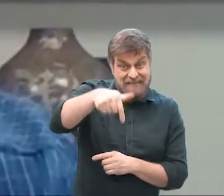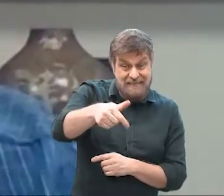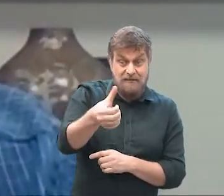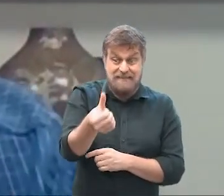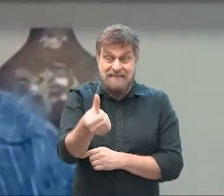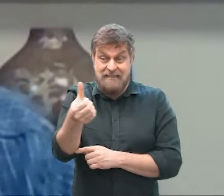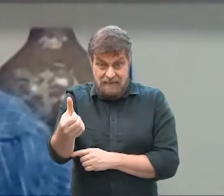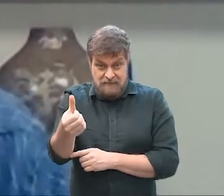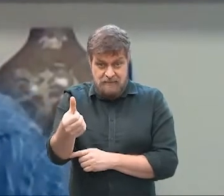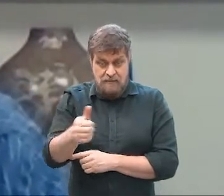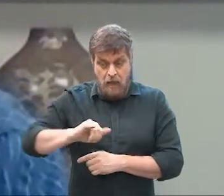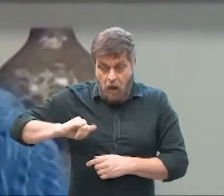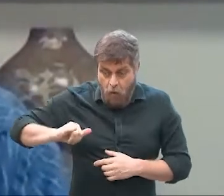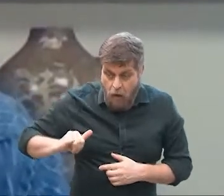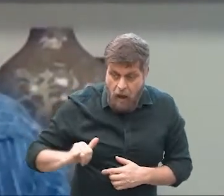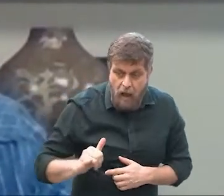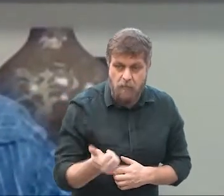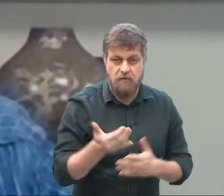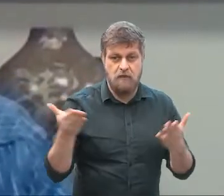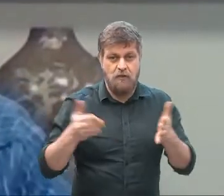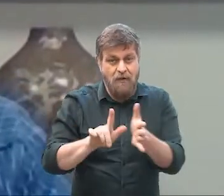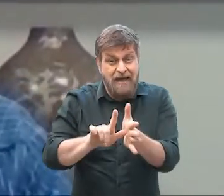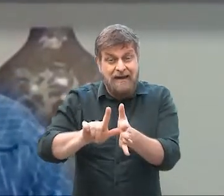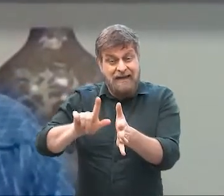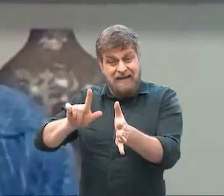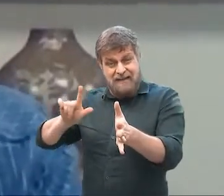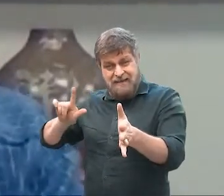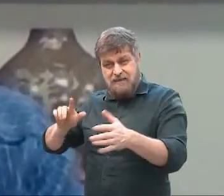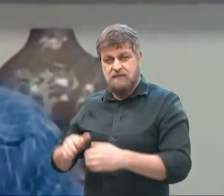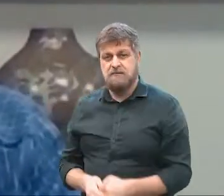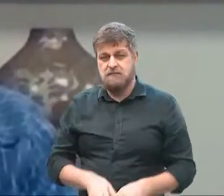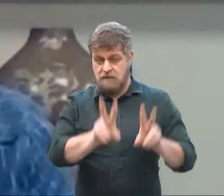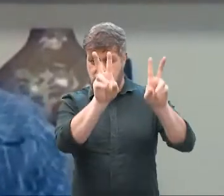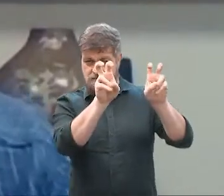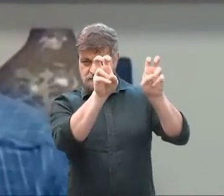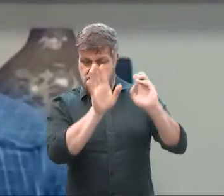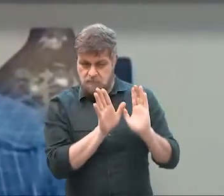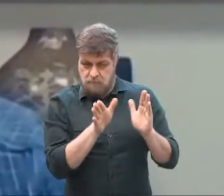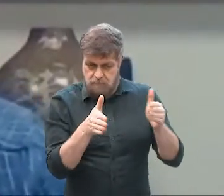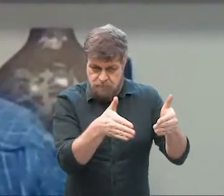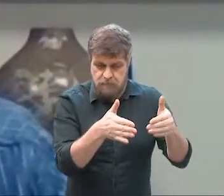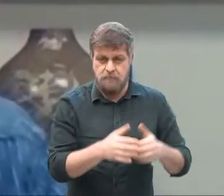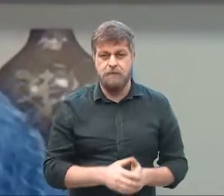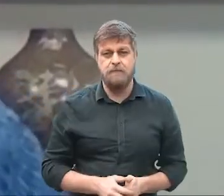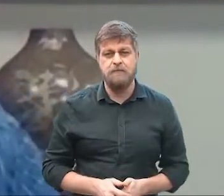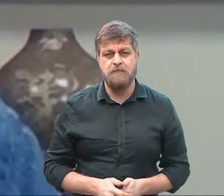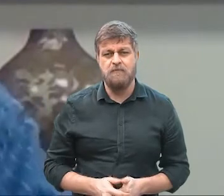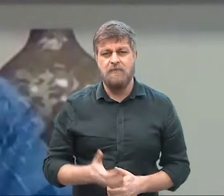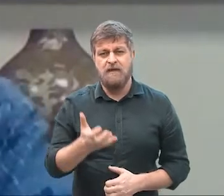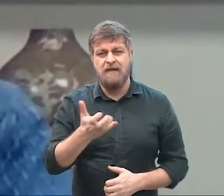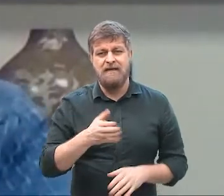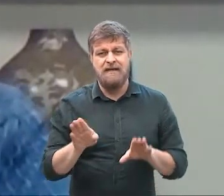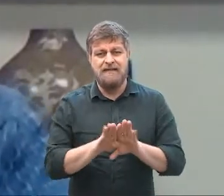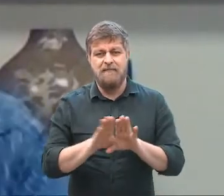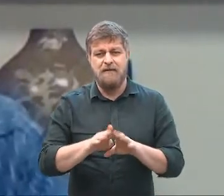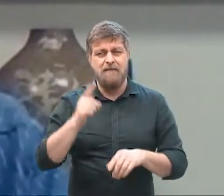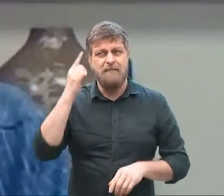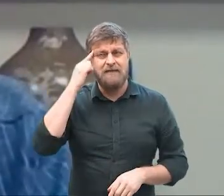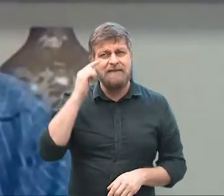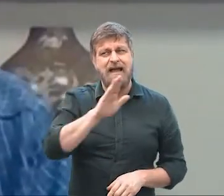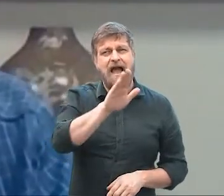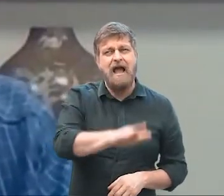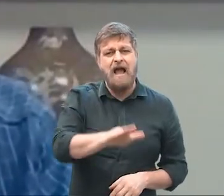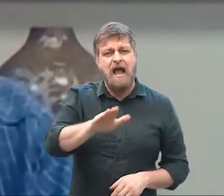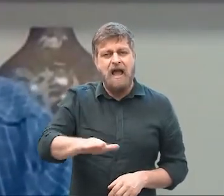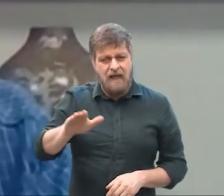15.766. E eu aproveito a oportunidade, antes de entrar nesse tema do menor, entrar no tema da criança, eu